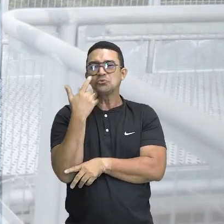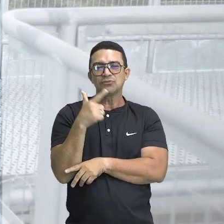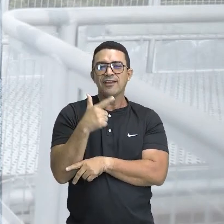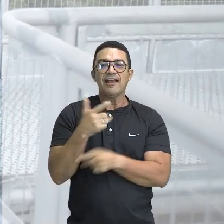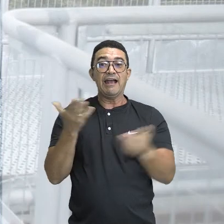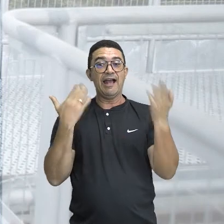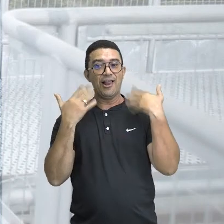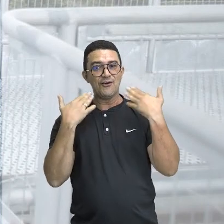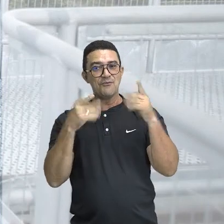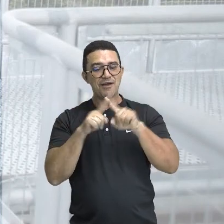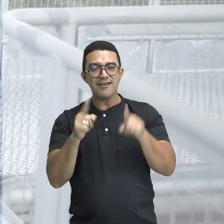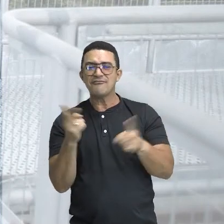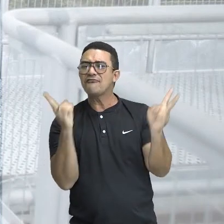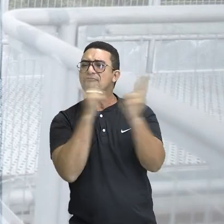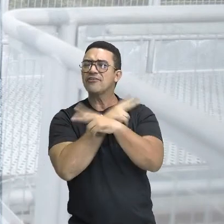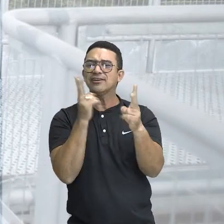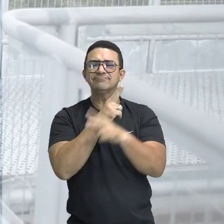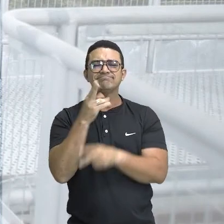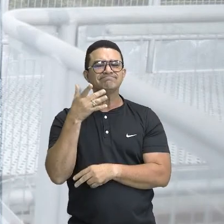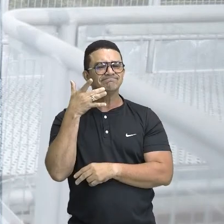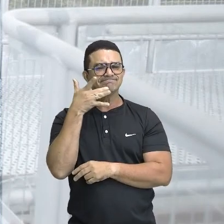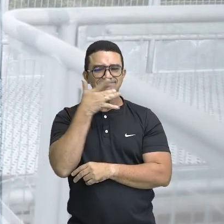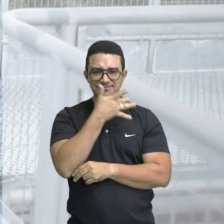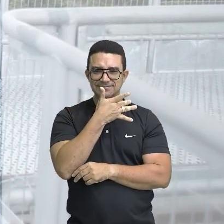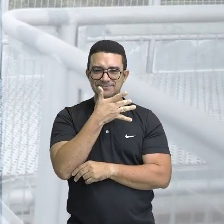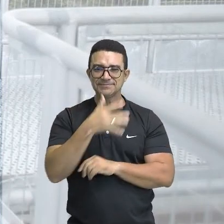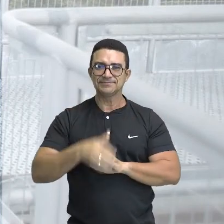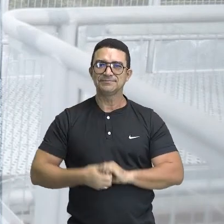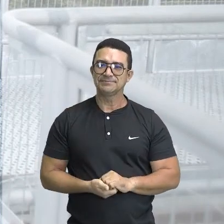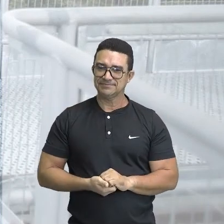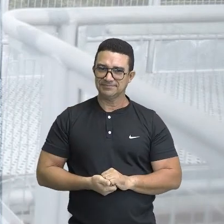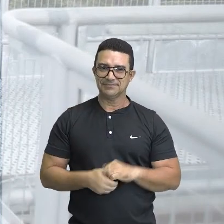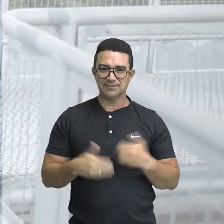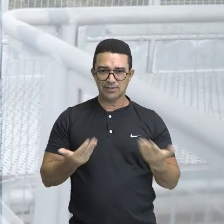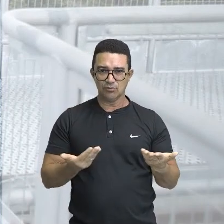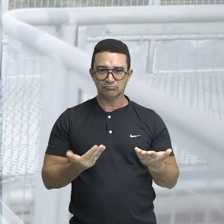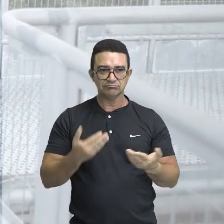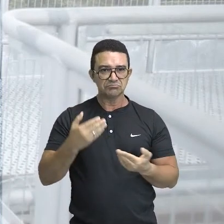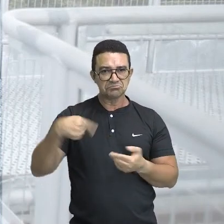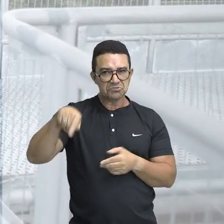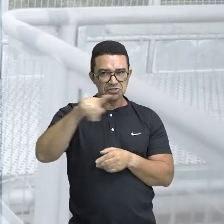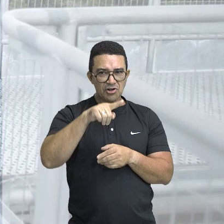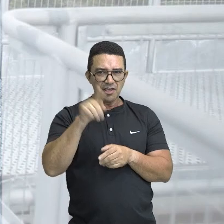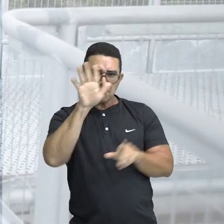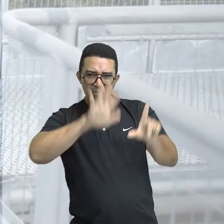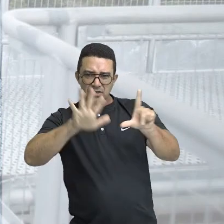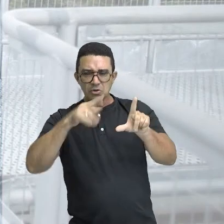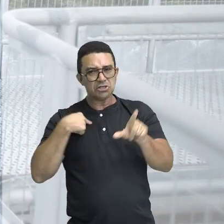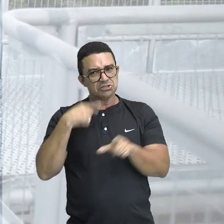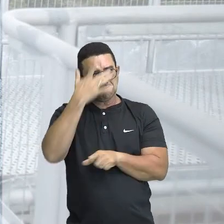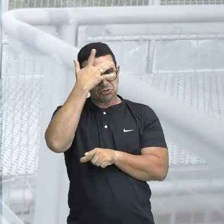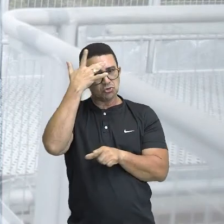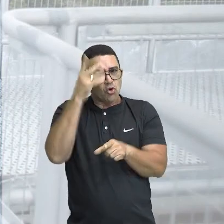né, traz aí um ventinho bem gostoso para nós. Eu acho que isso aqui vai ser preservado para sempre. Não vai ser não,